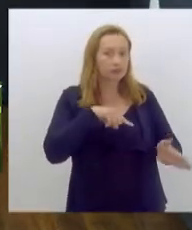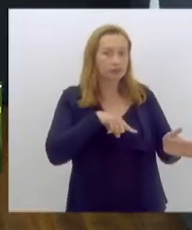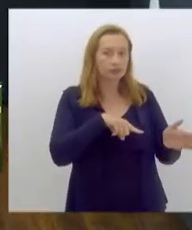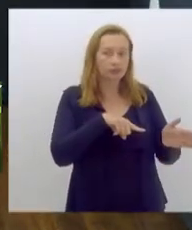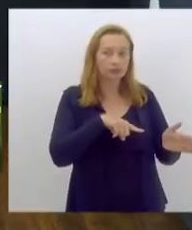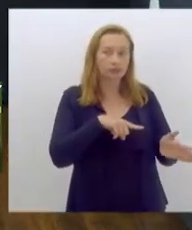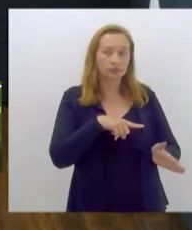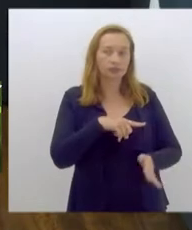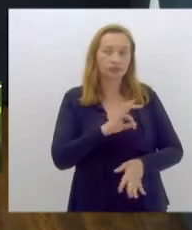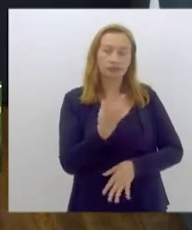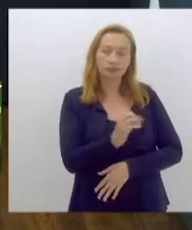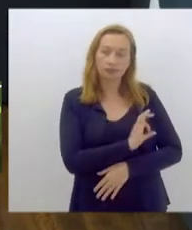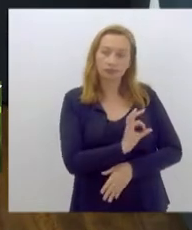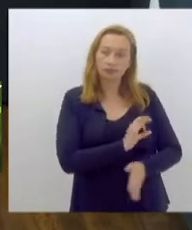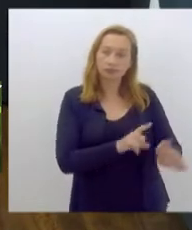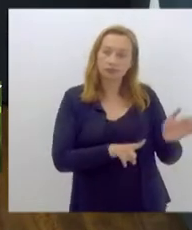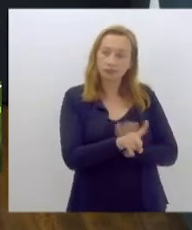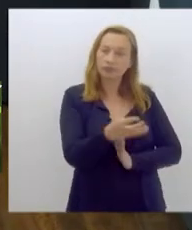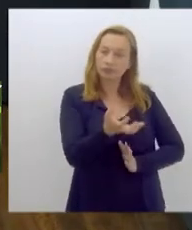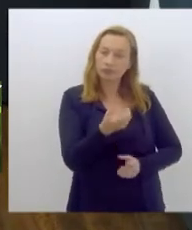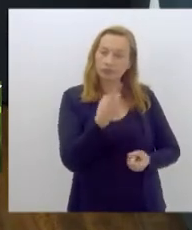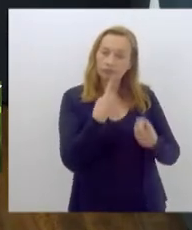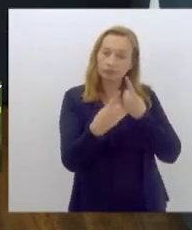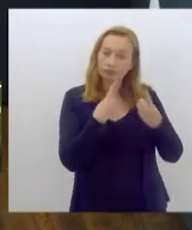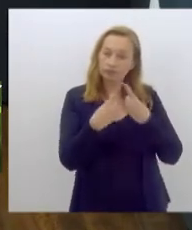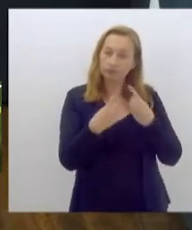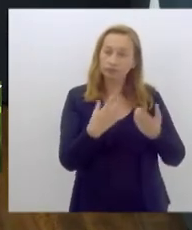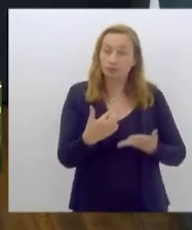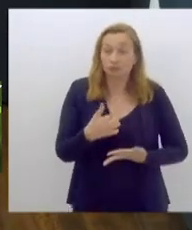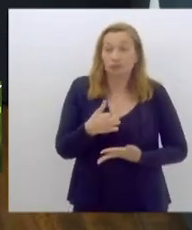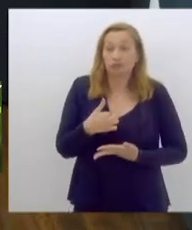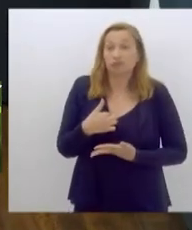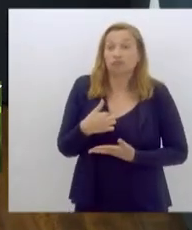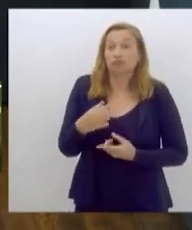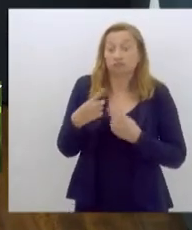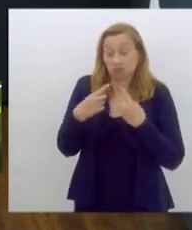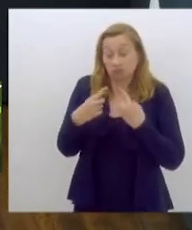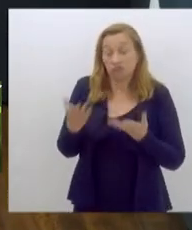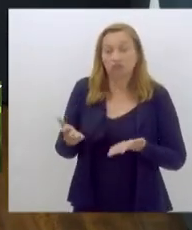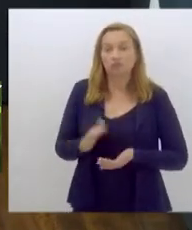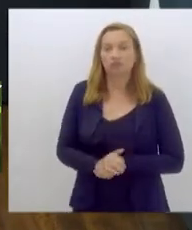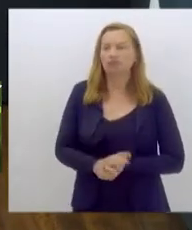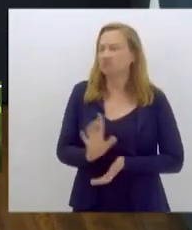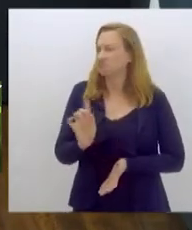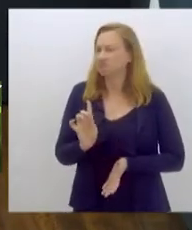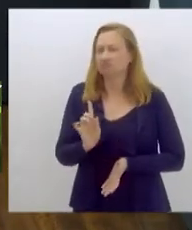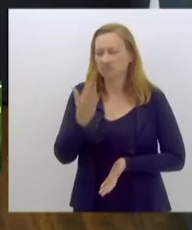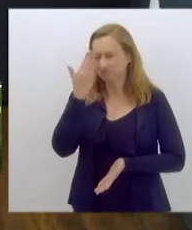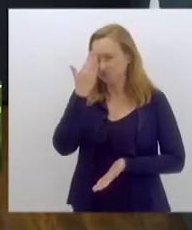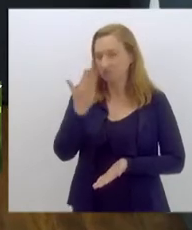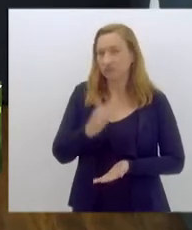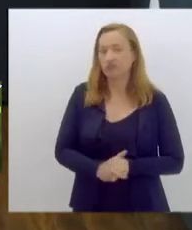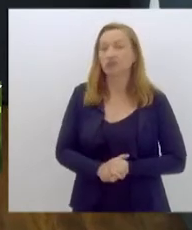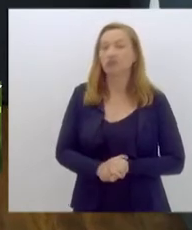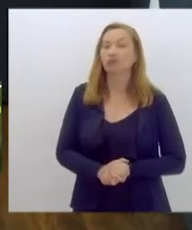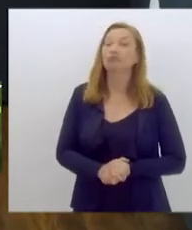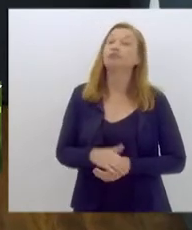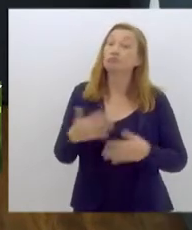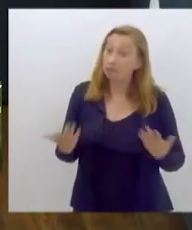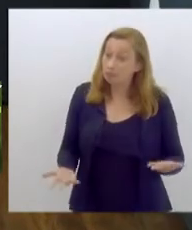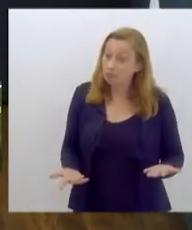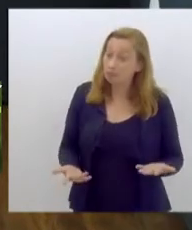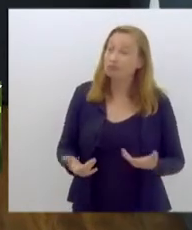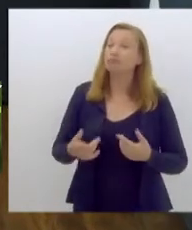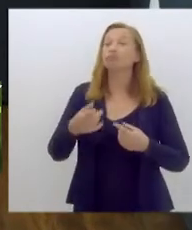Rocha se ela quer discutir o parecer, porque eu discutirei. Não, obrigada. Então, senhor presidente, passo